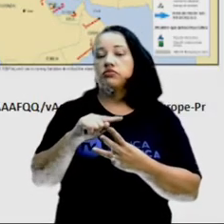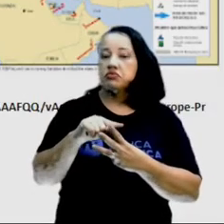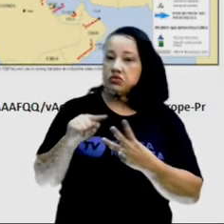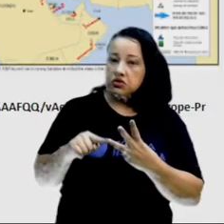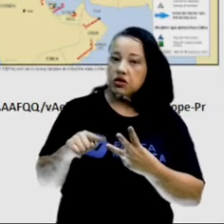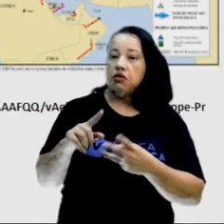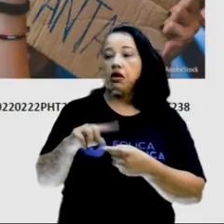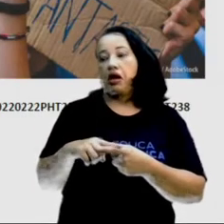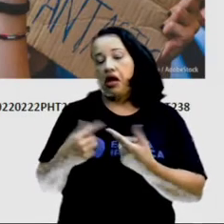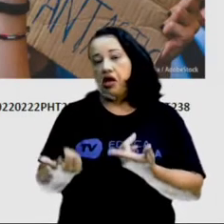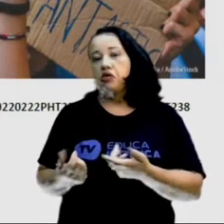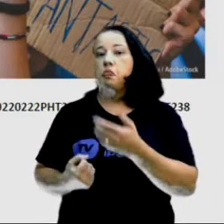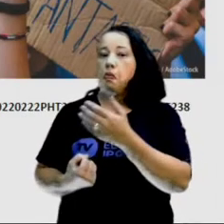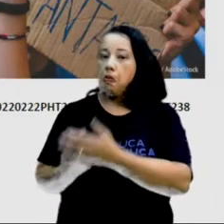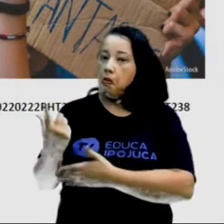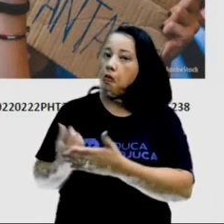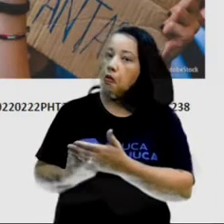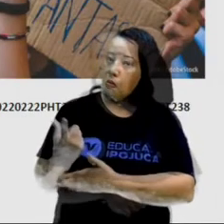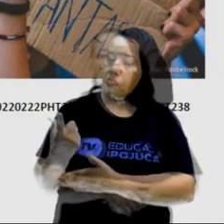e da Rússia.